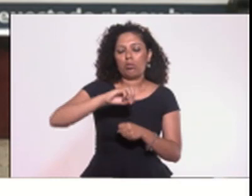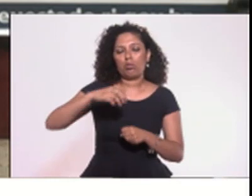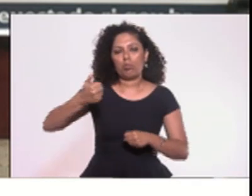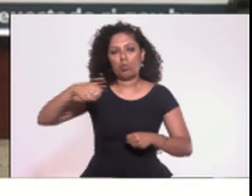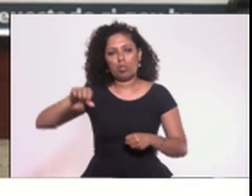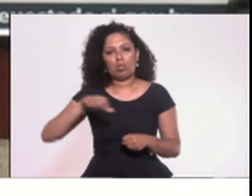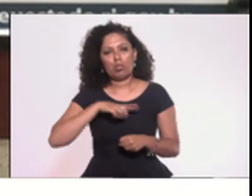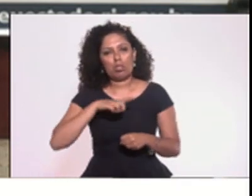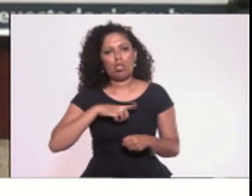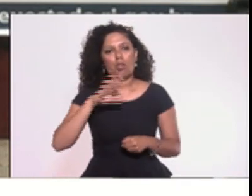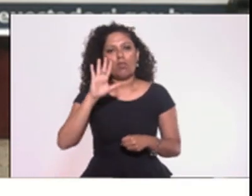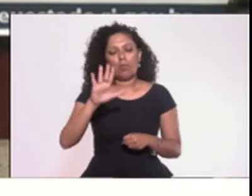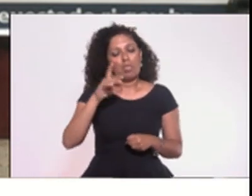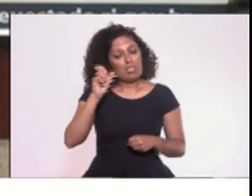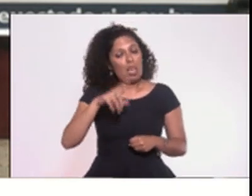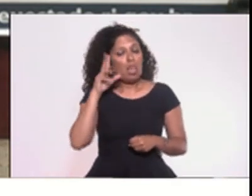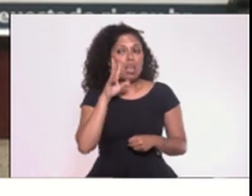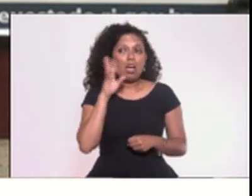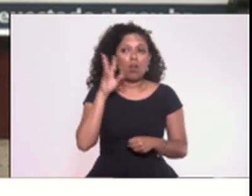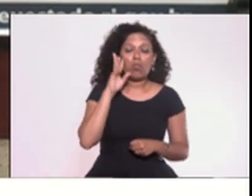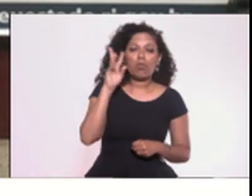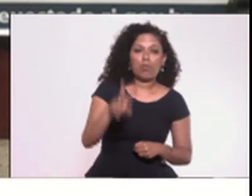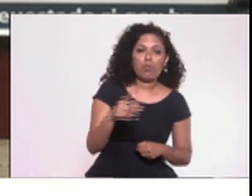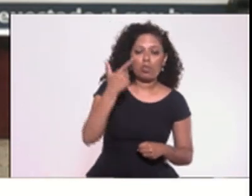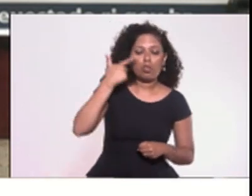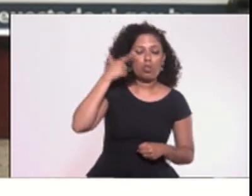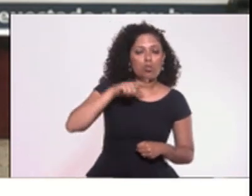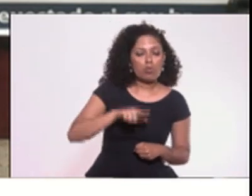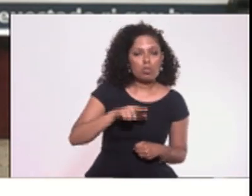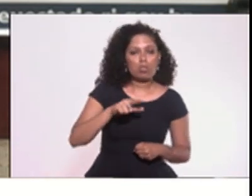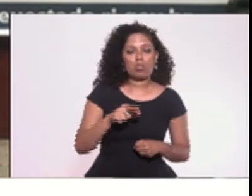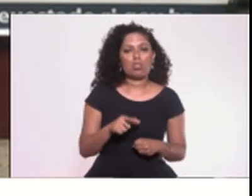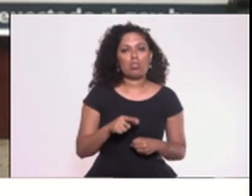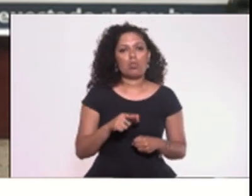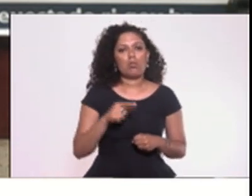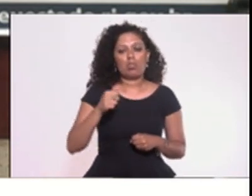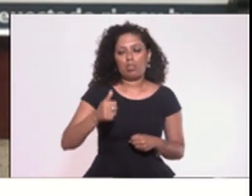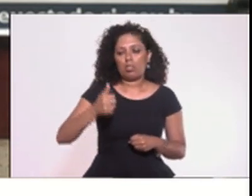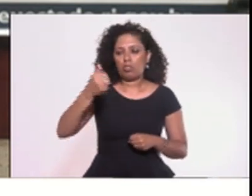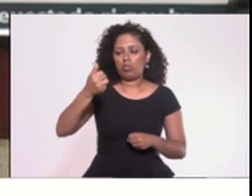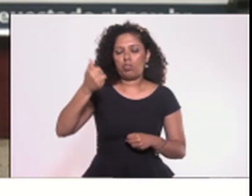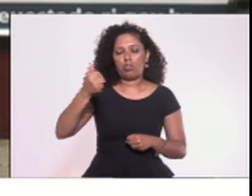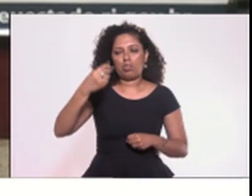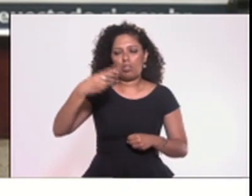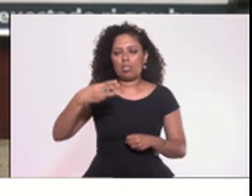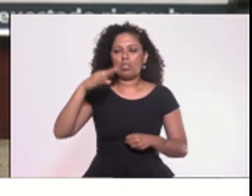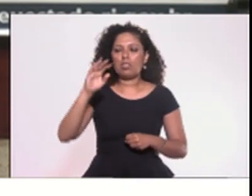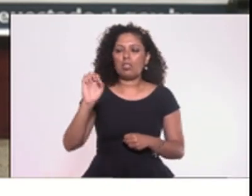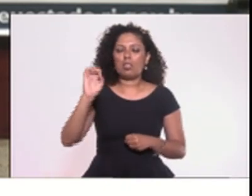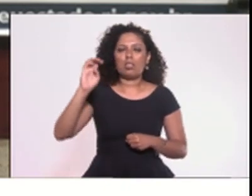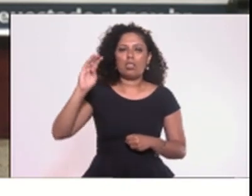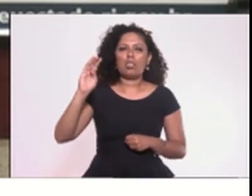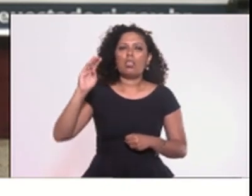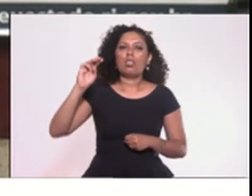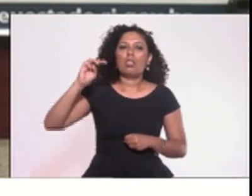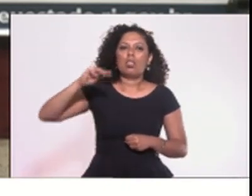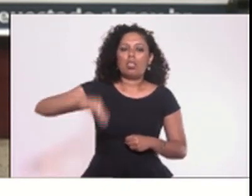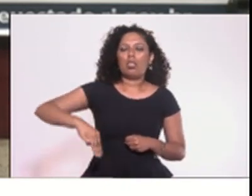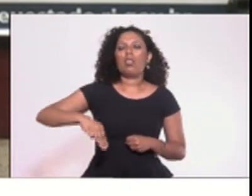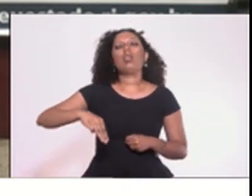bacana dessa sequência é que nós tivemos presentes as 3 Embrapas do Rio, que estão aqui muito